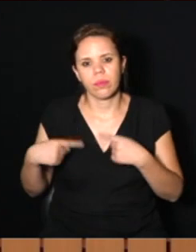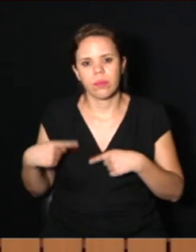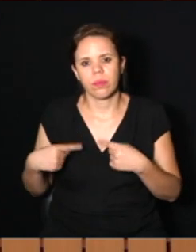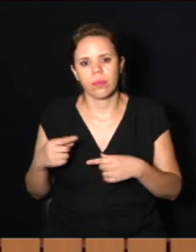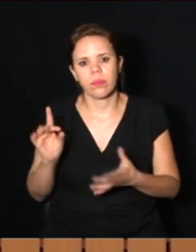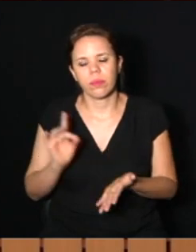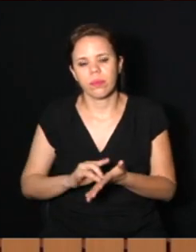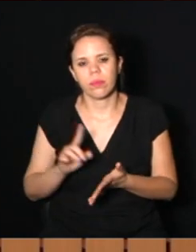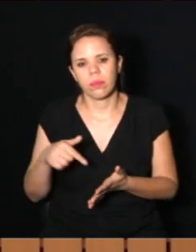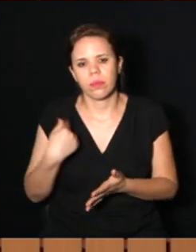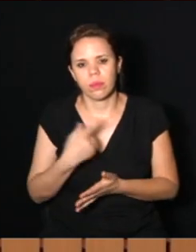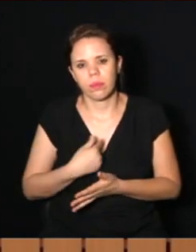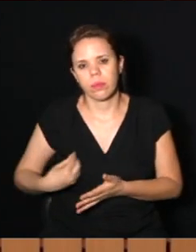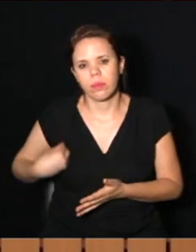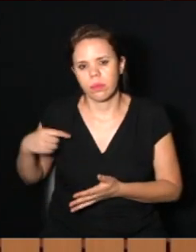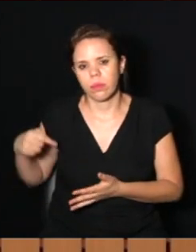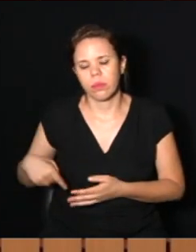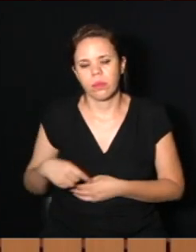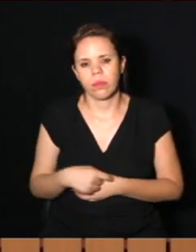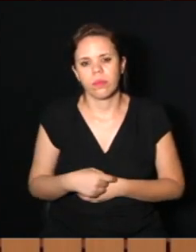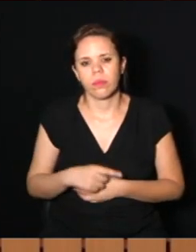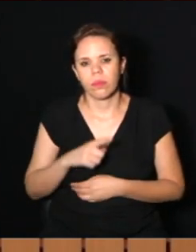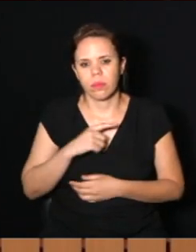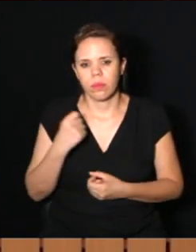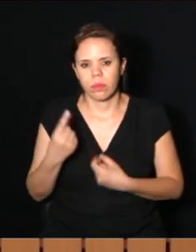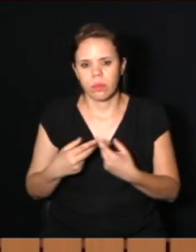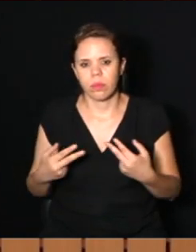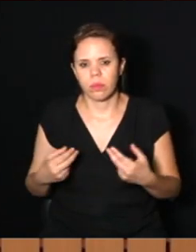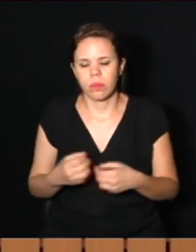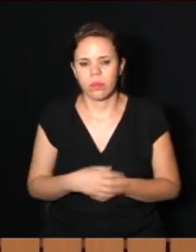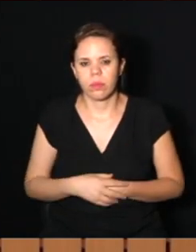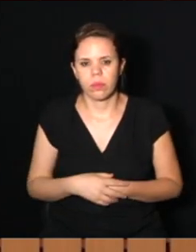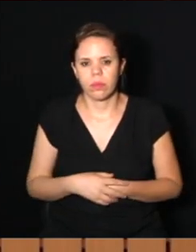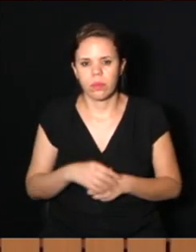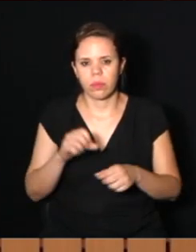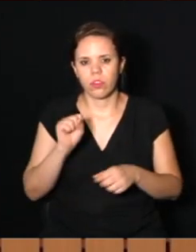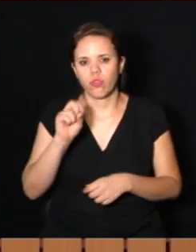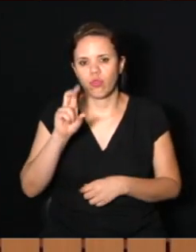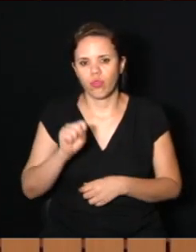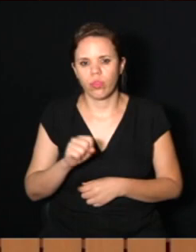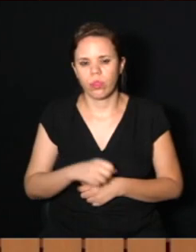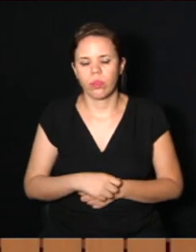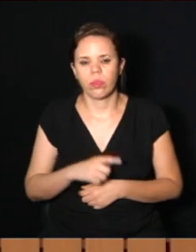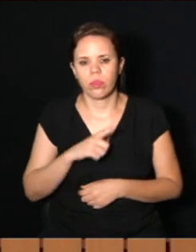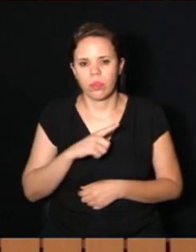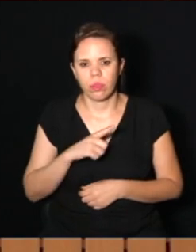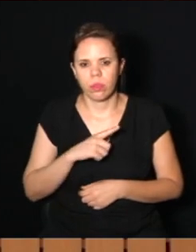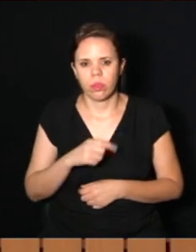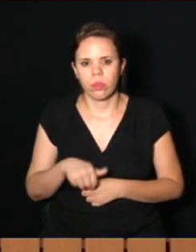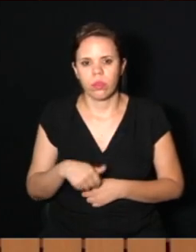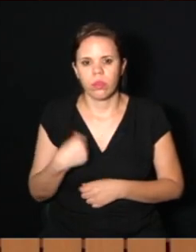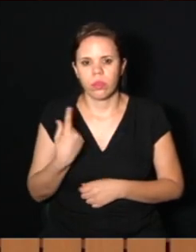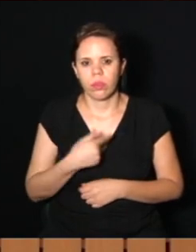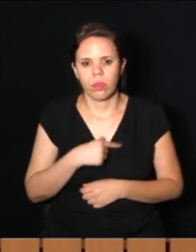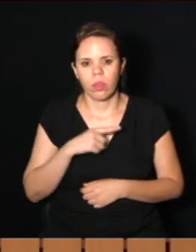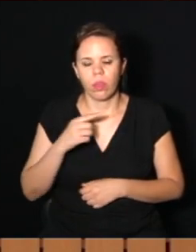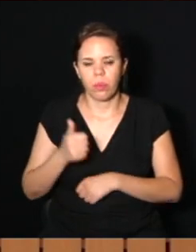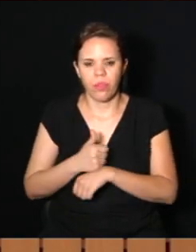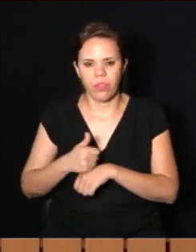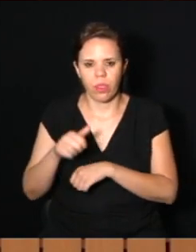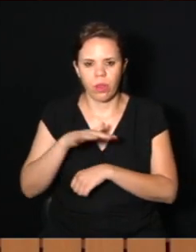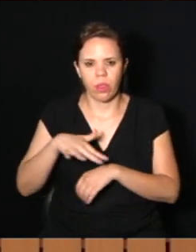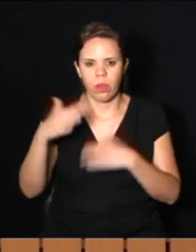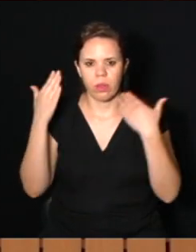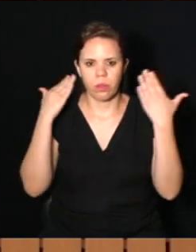fato, é isso que a gente está aqui. A gente tem algumas previsões, inclusive do Sistema Único de Saúde. A gente, sendo profissionais da área